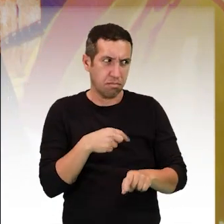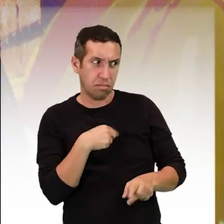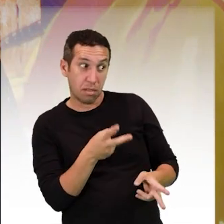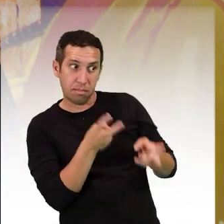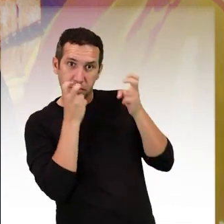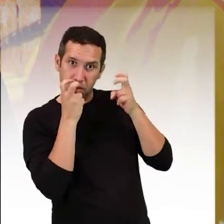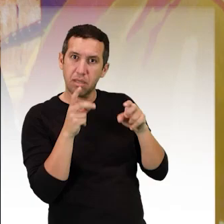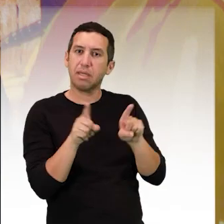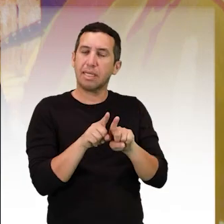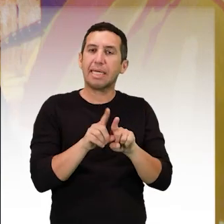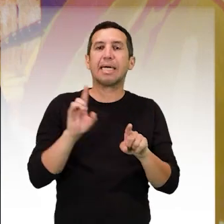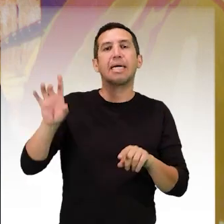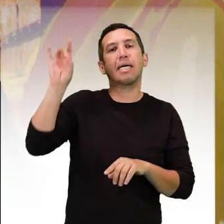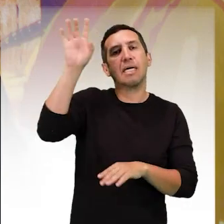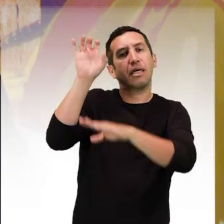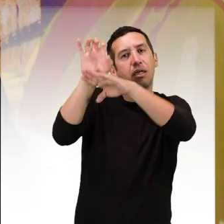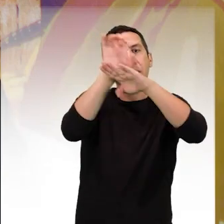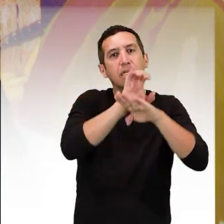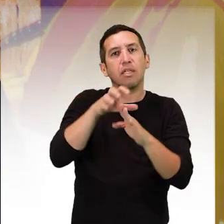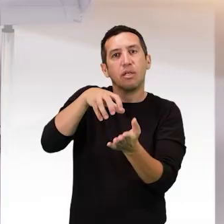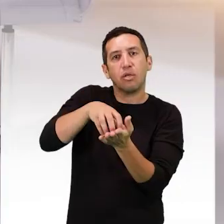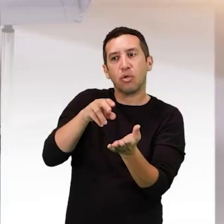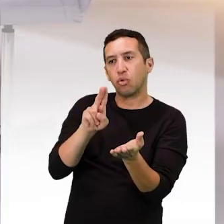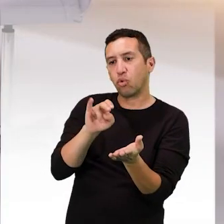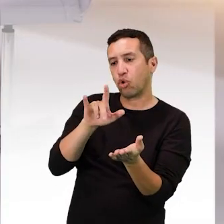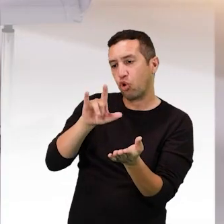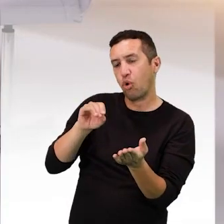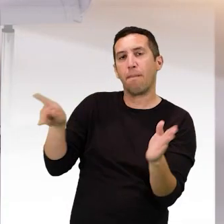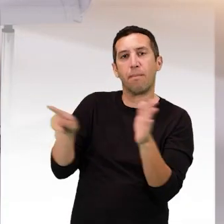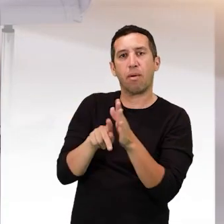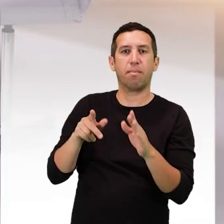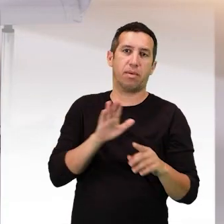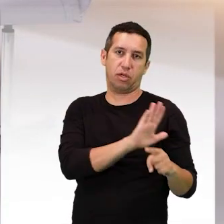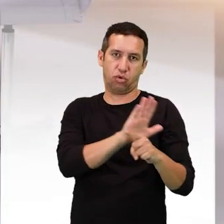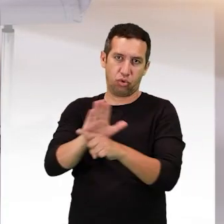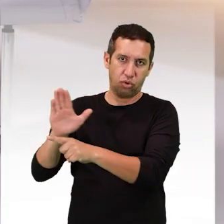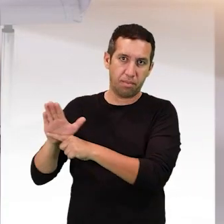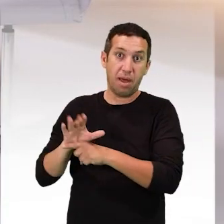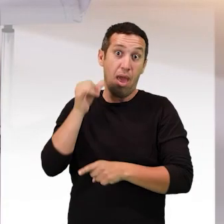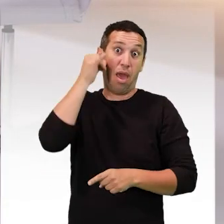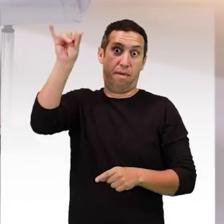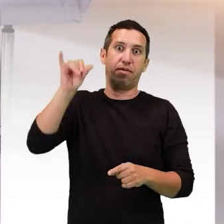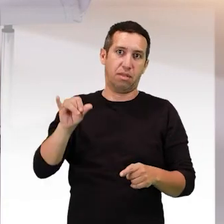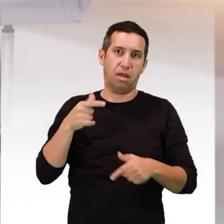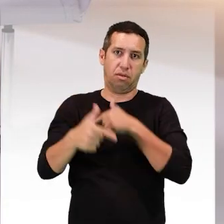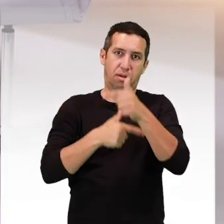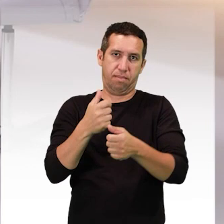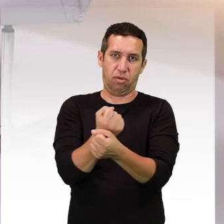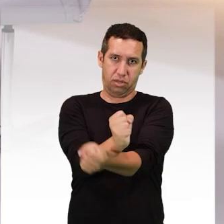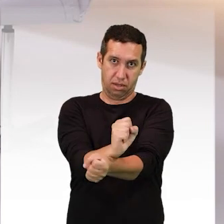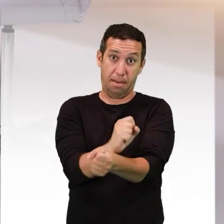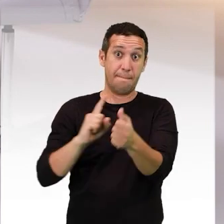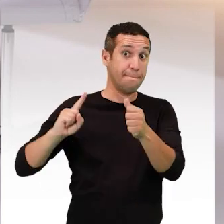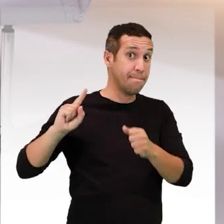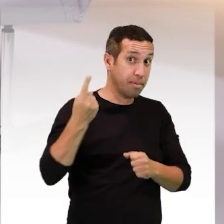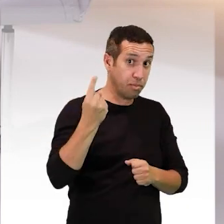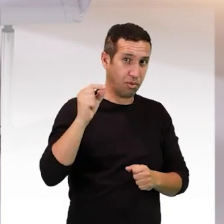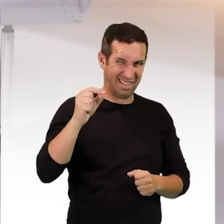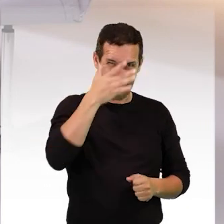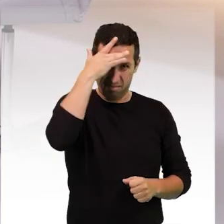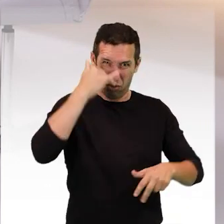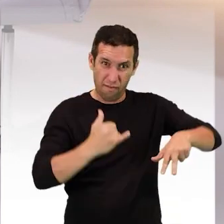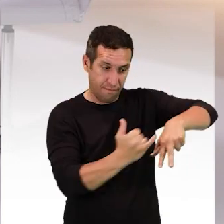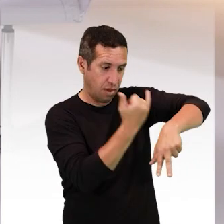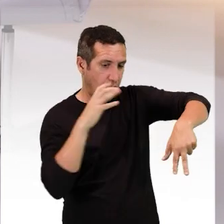aeroportos possam se conscientizar desse risco e fazer denúncias. É importante que cada estado tenha o seu núcleo de enfrentamento ao tráfico de pessoas e tenha a